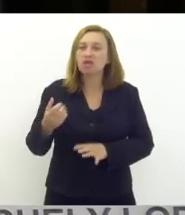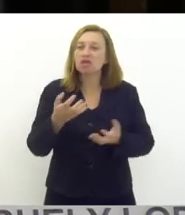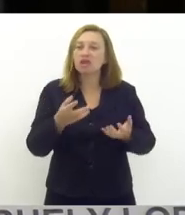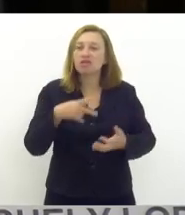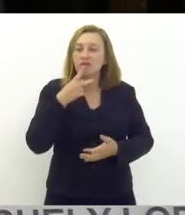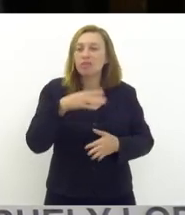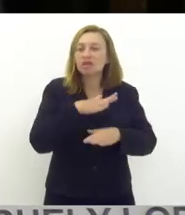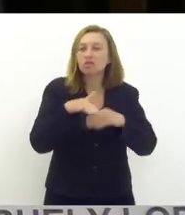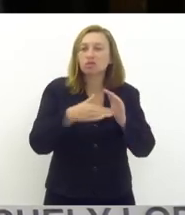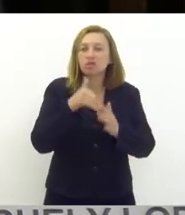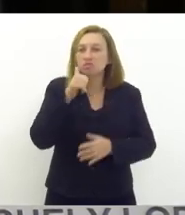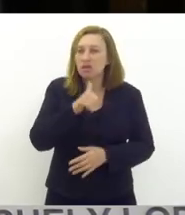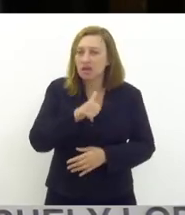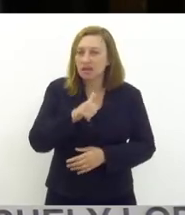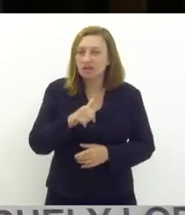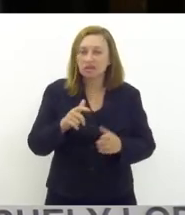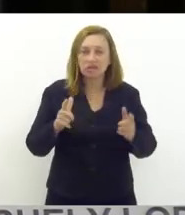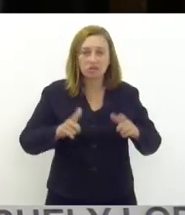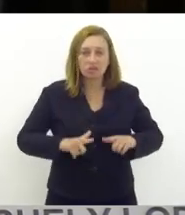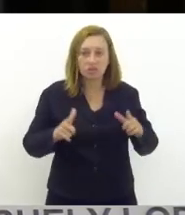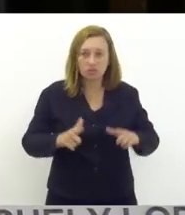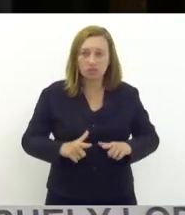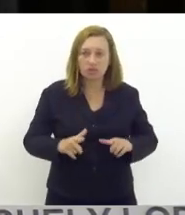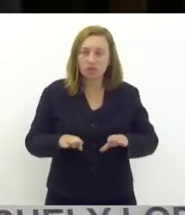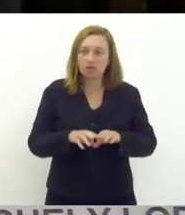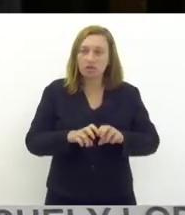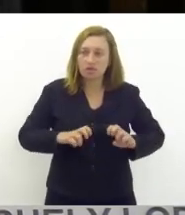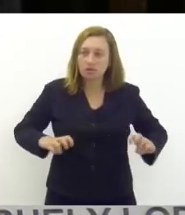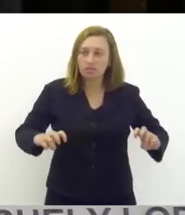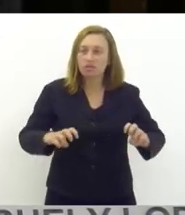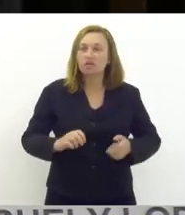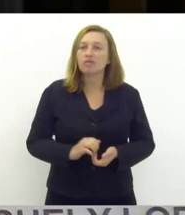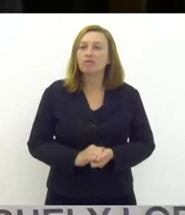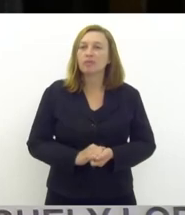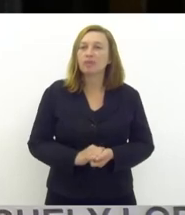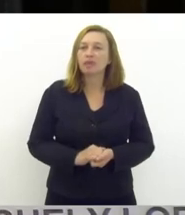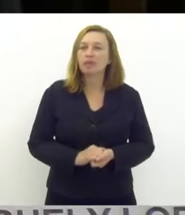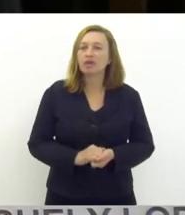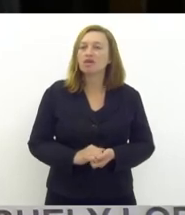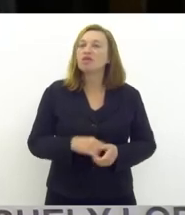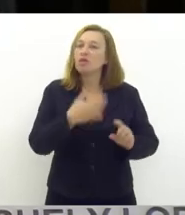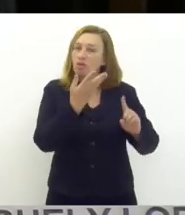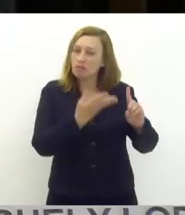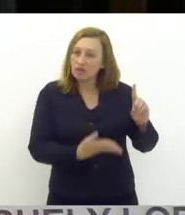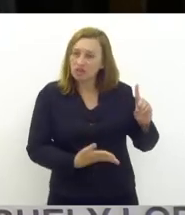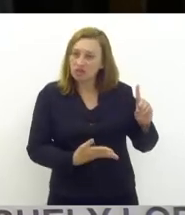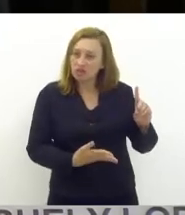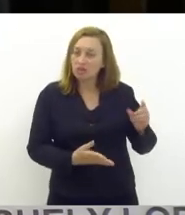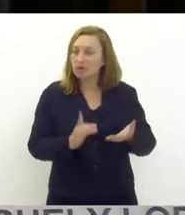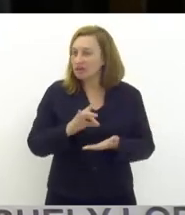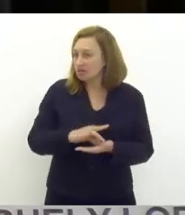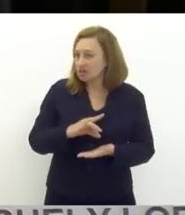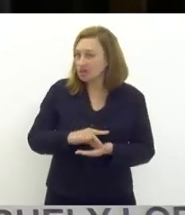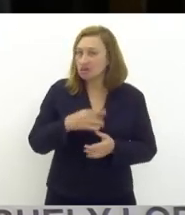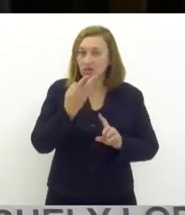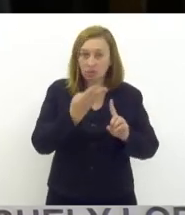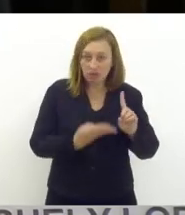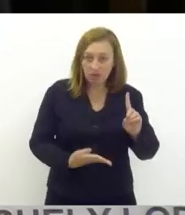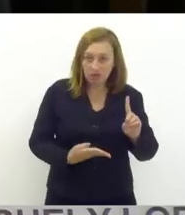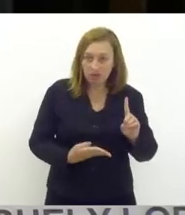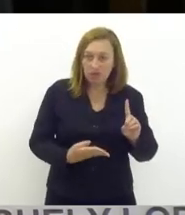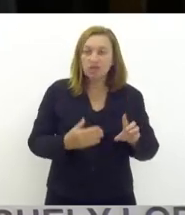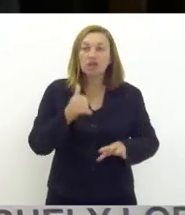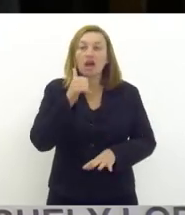todas as mulheres presentes nesta mesa e neste auditório os que vieram aqui homenageá-la mas que na verdade estão homenageando